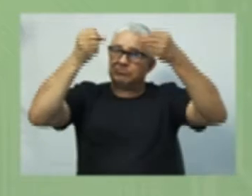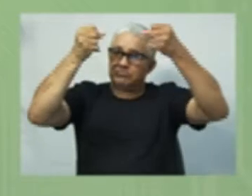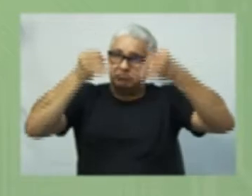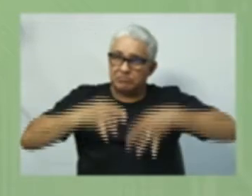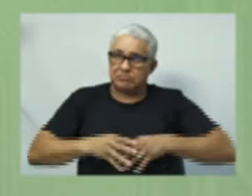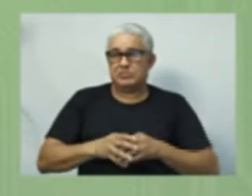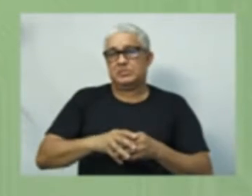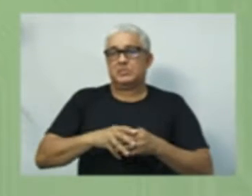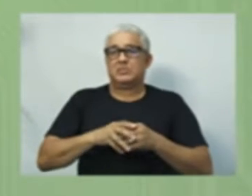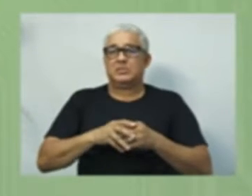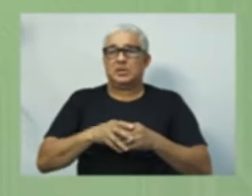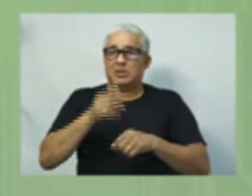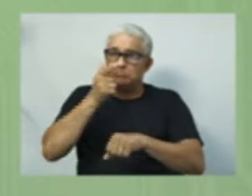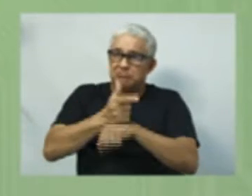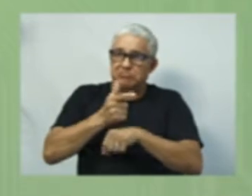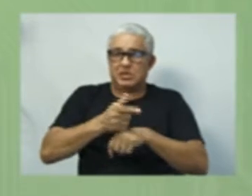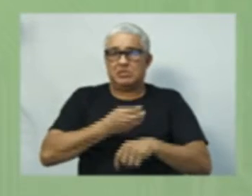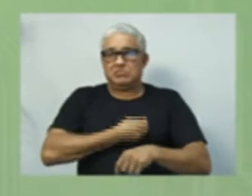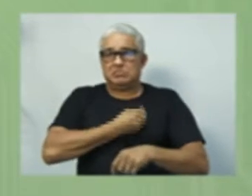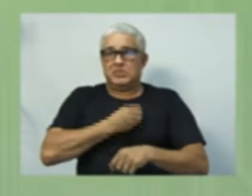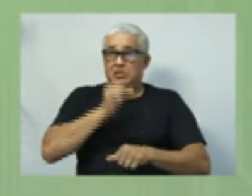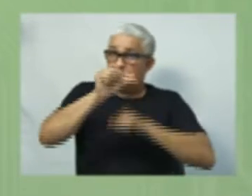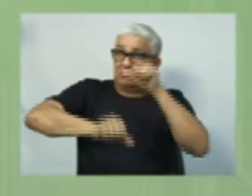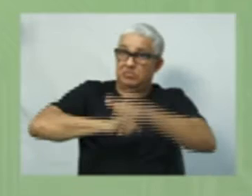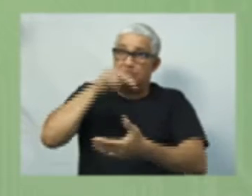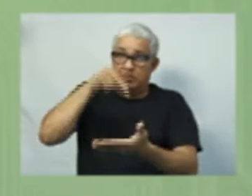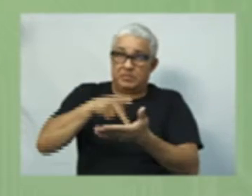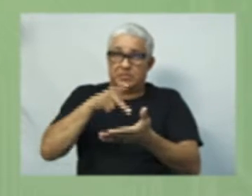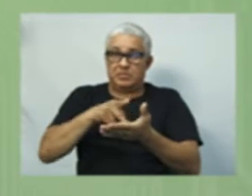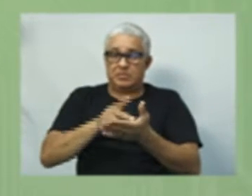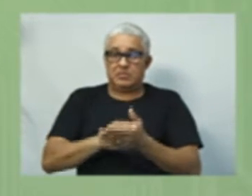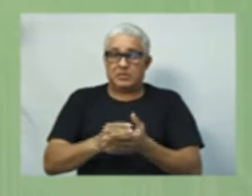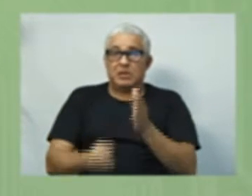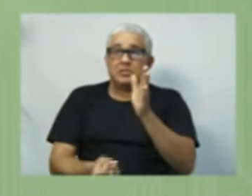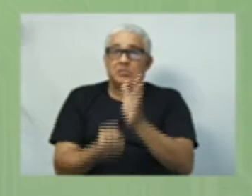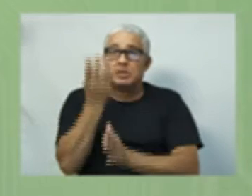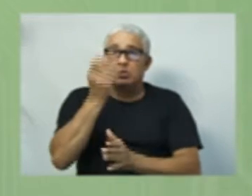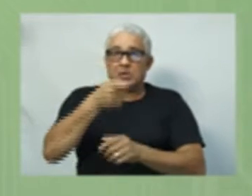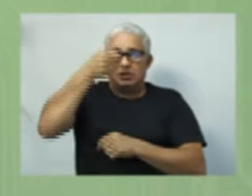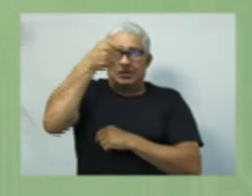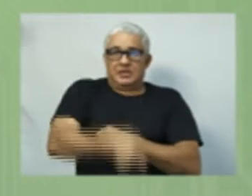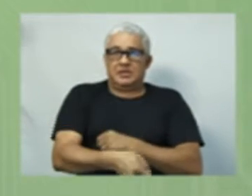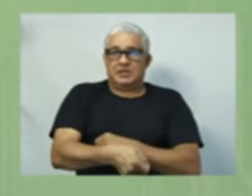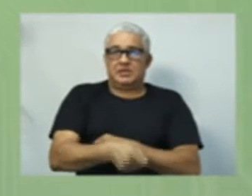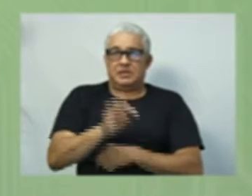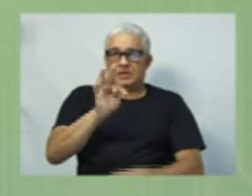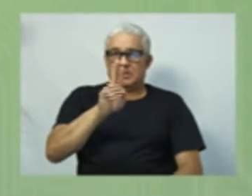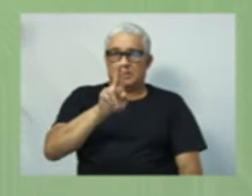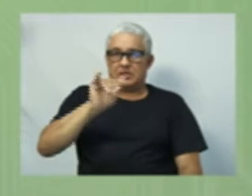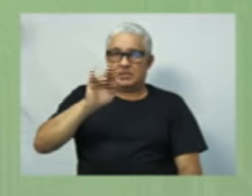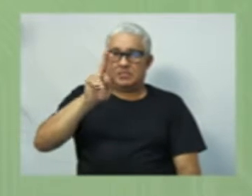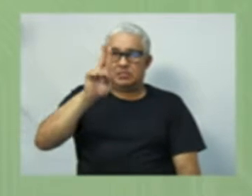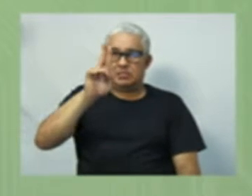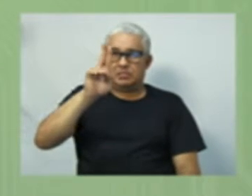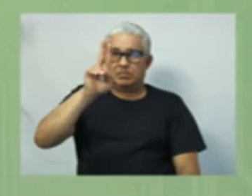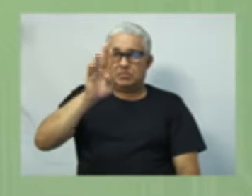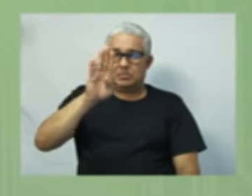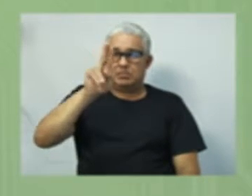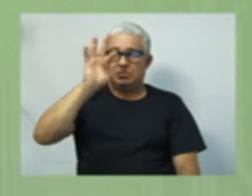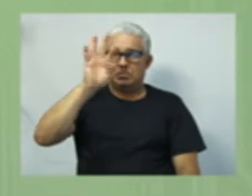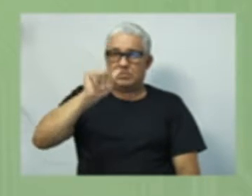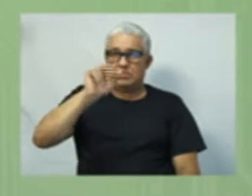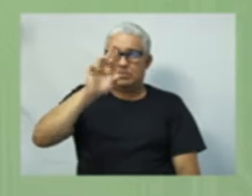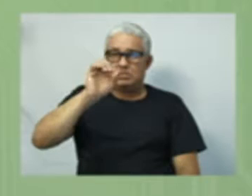da vida que, ao se tornar realidade, gera uma obrigação tributária. O que seria esse